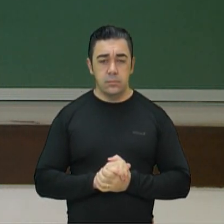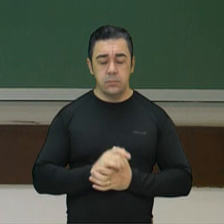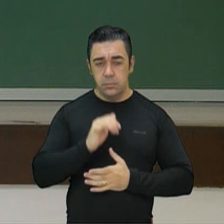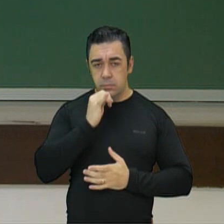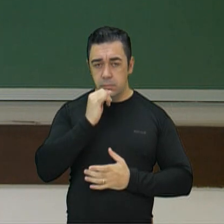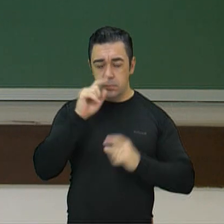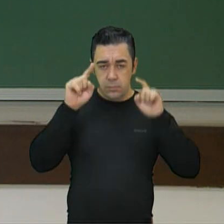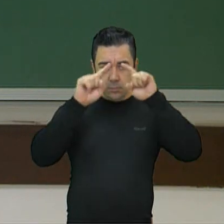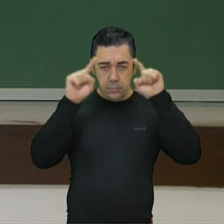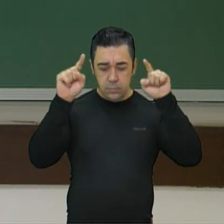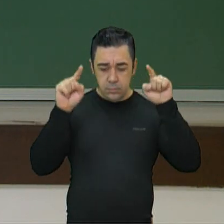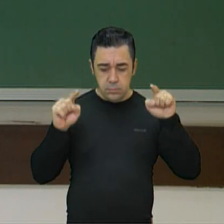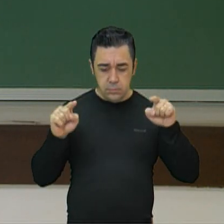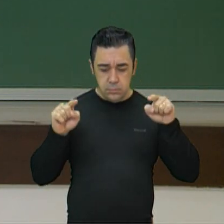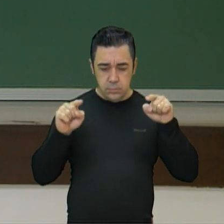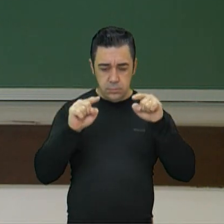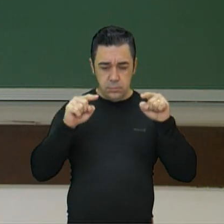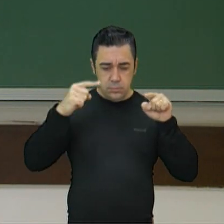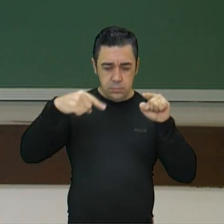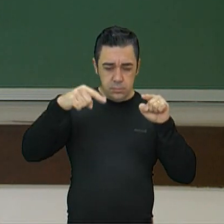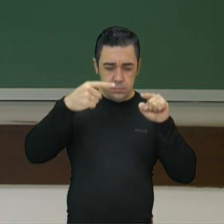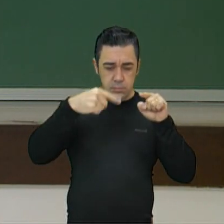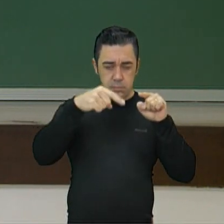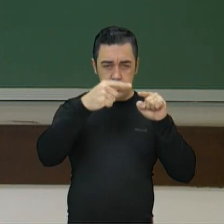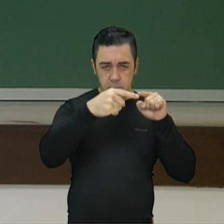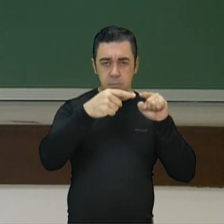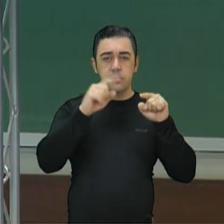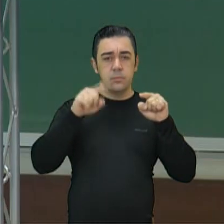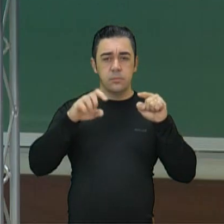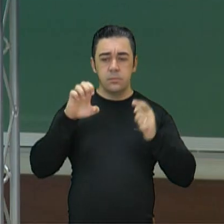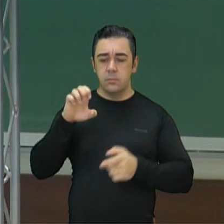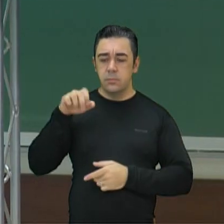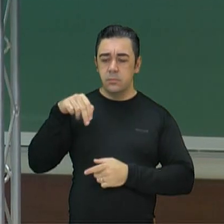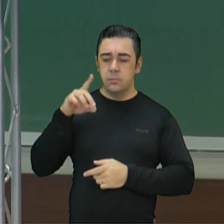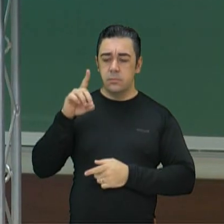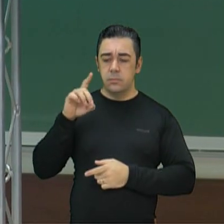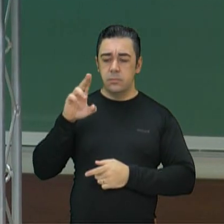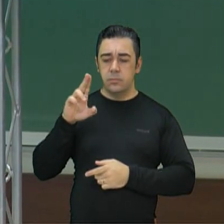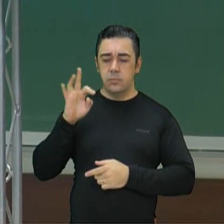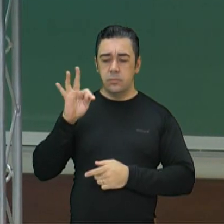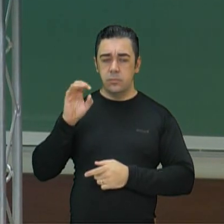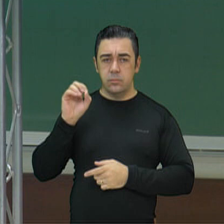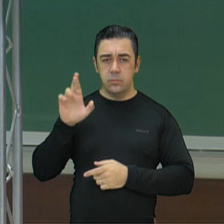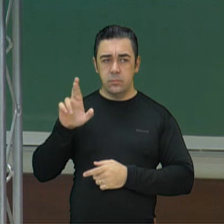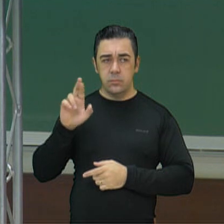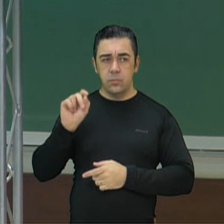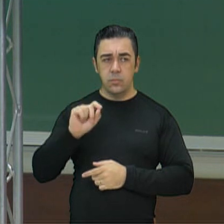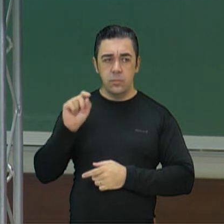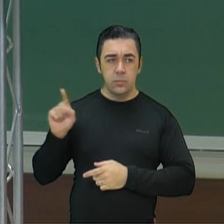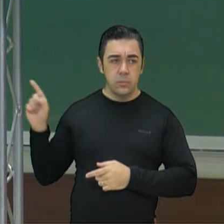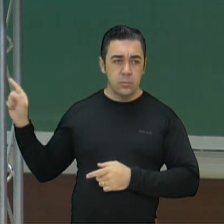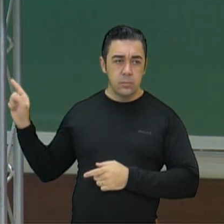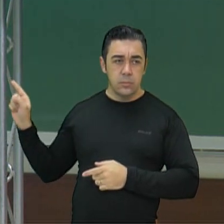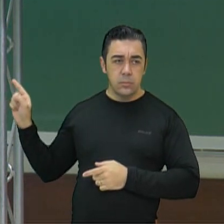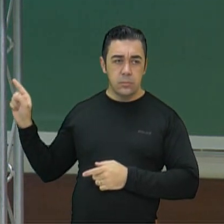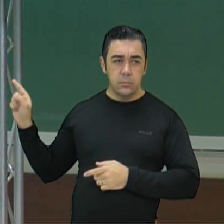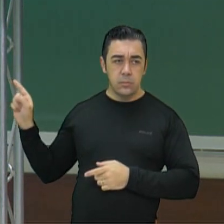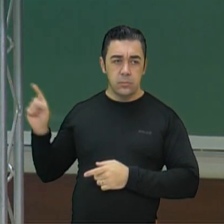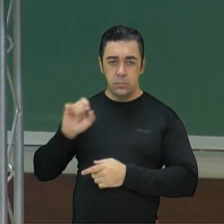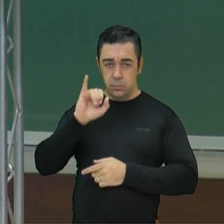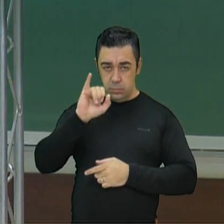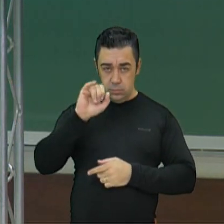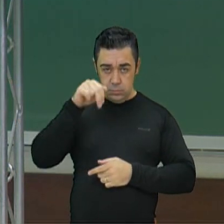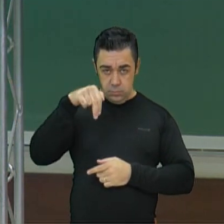Aqui, em hélice, aqui nós temos o indutor, o símbolo do indutor, né,